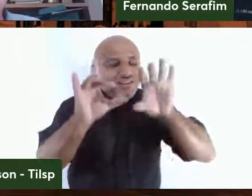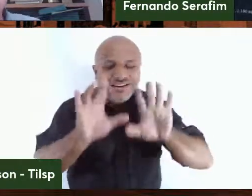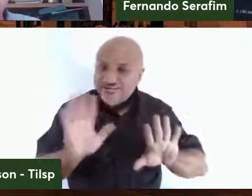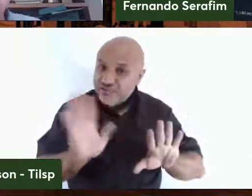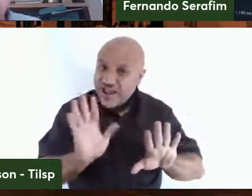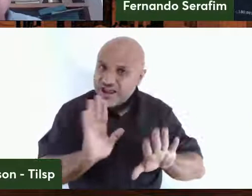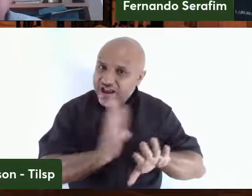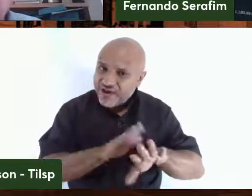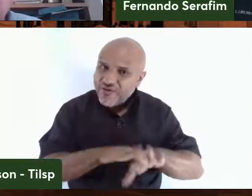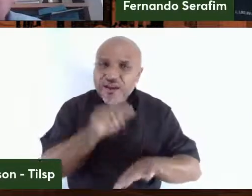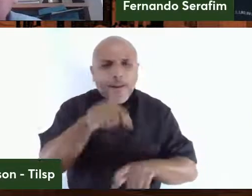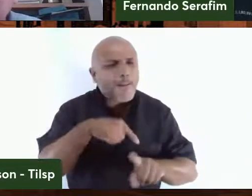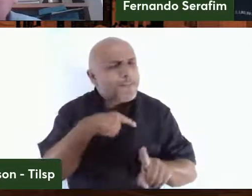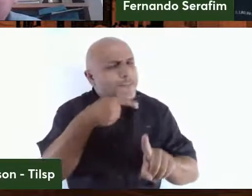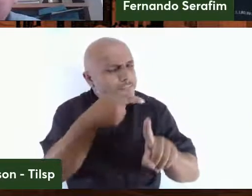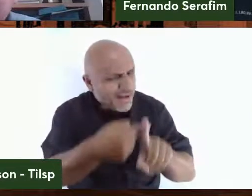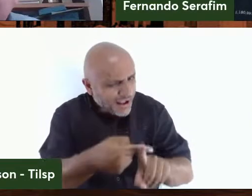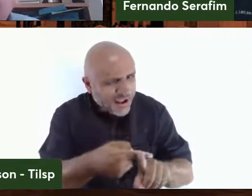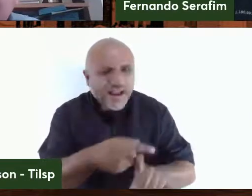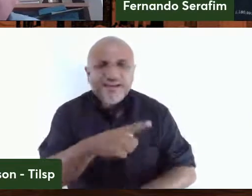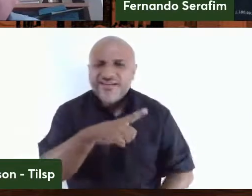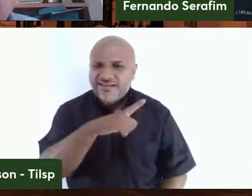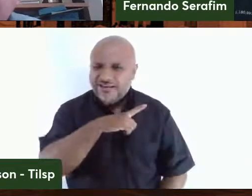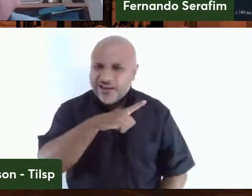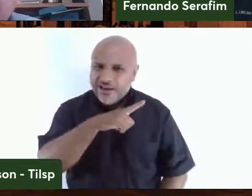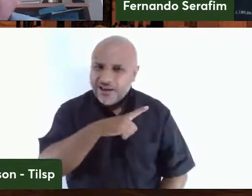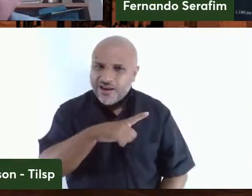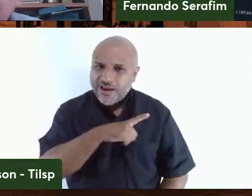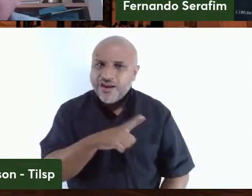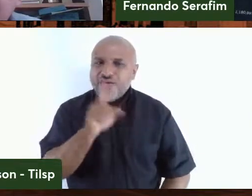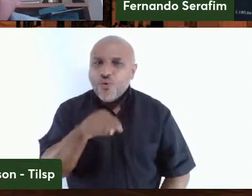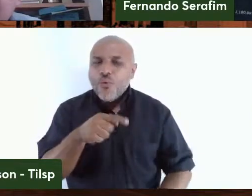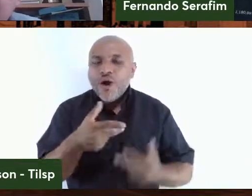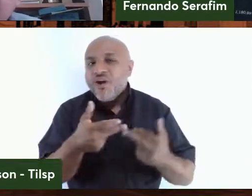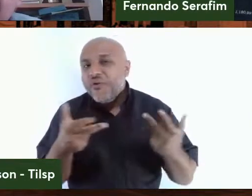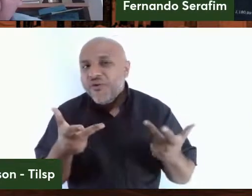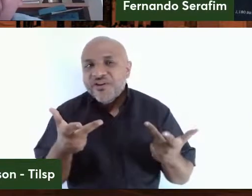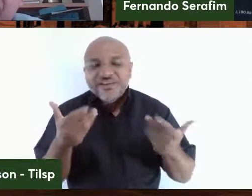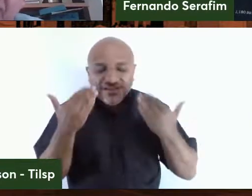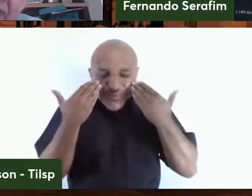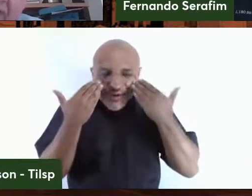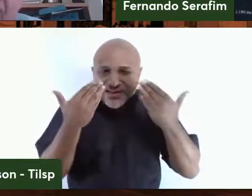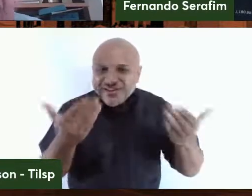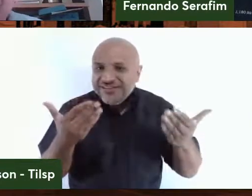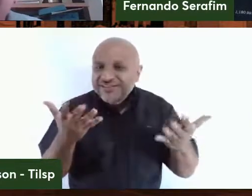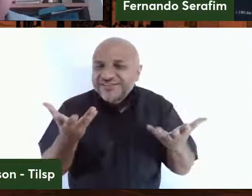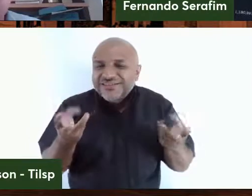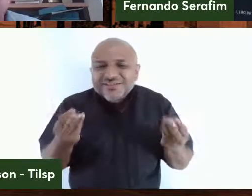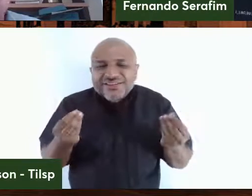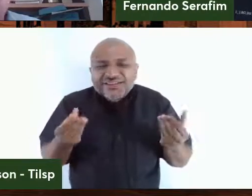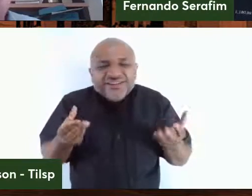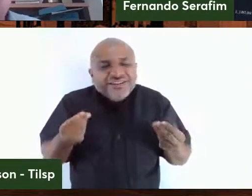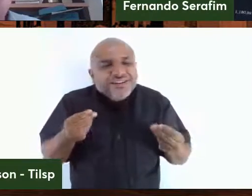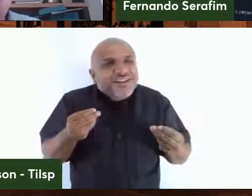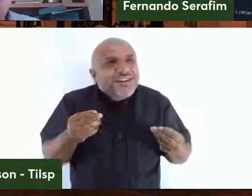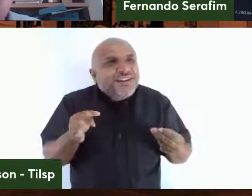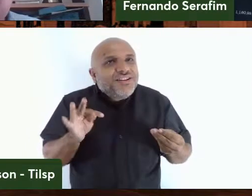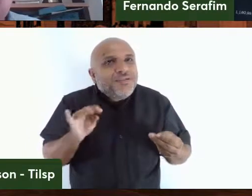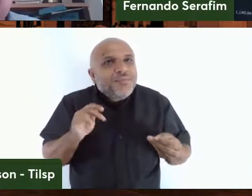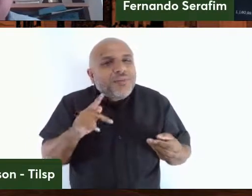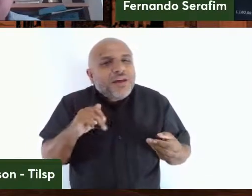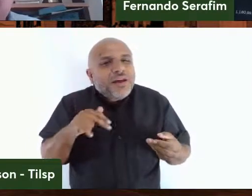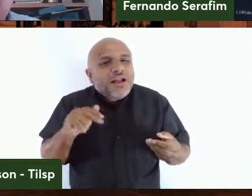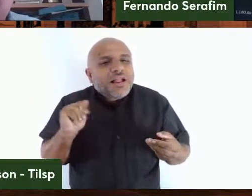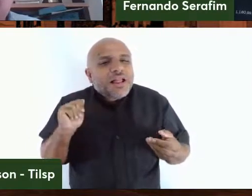isso, né? Tem aí uma coisa, vamos dizer, explicitamente edipiana, vamos dizer, na